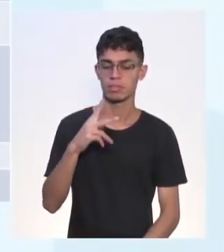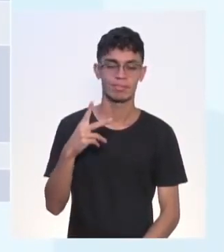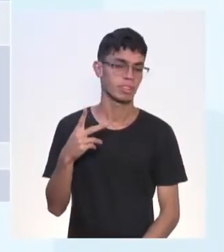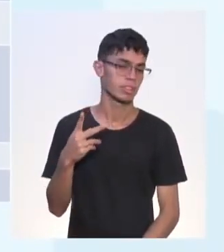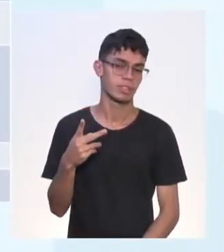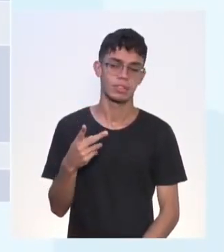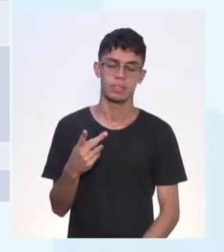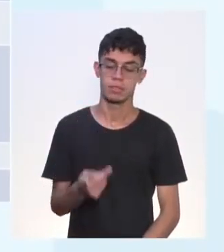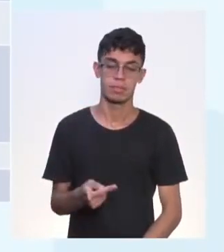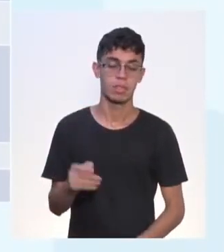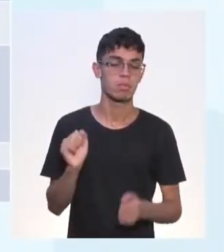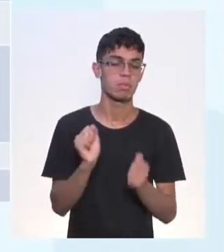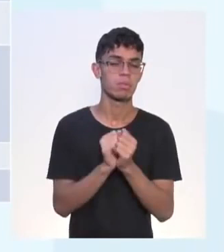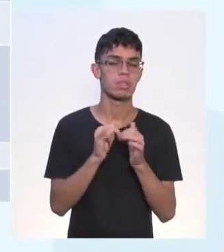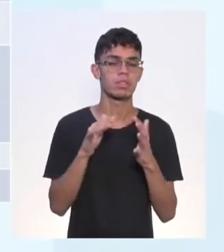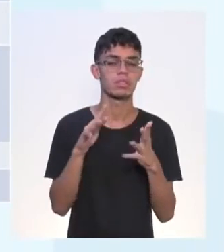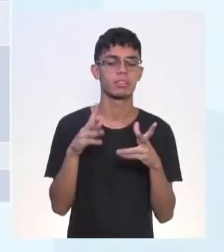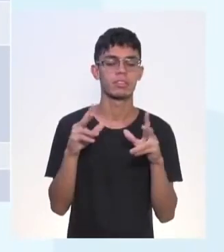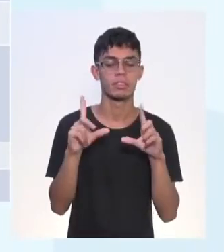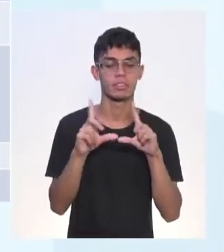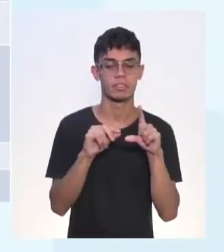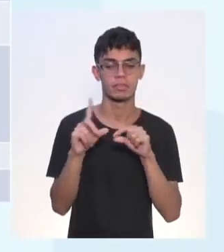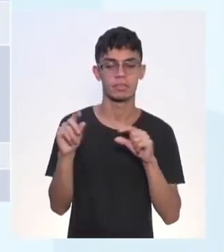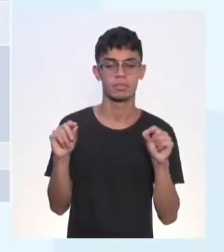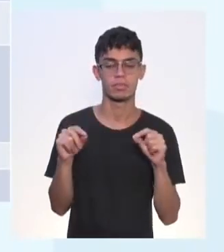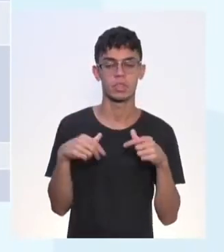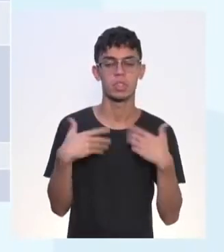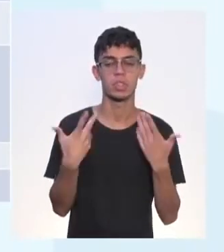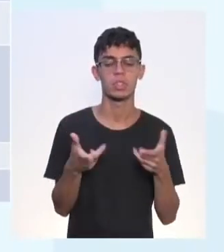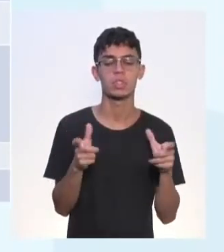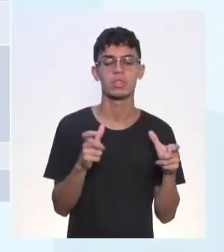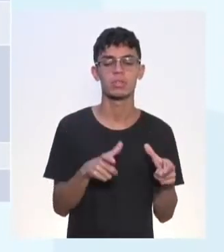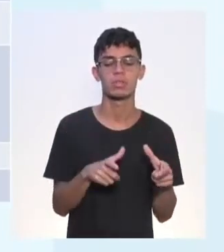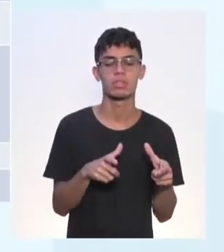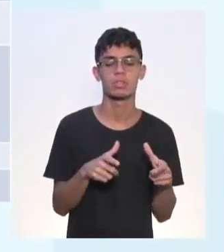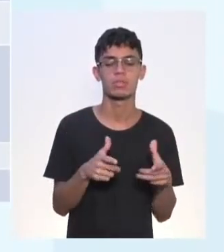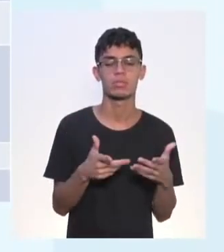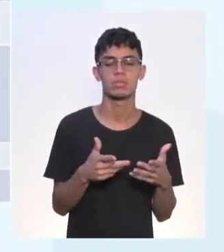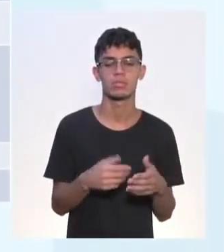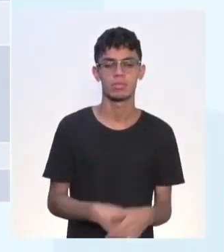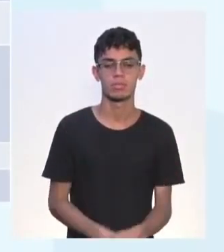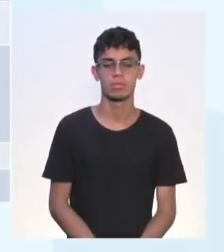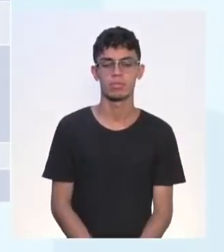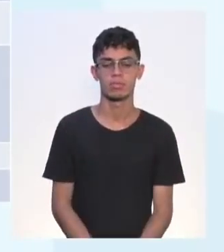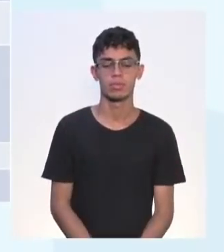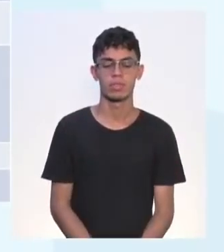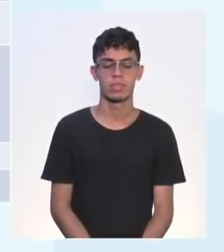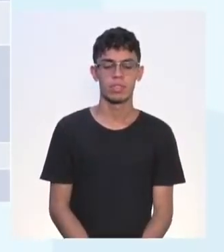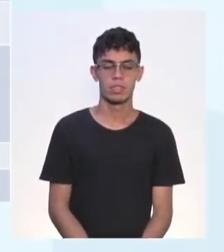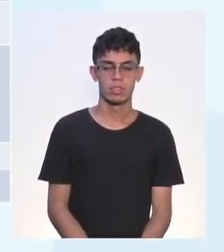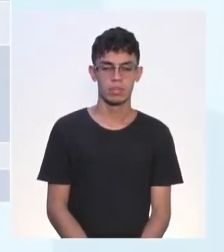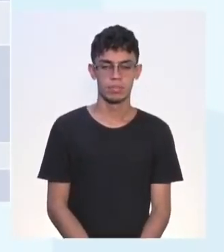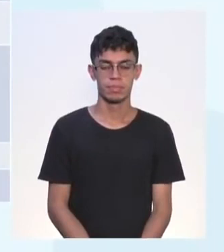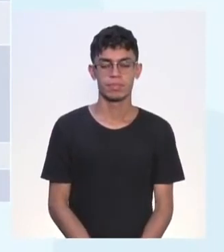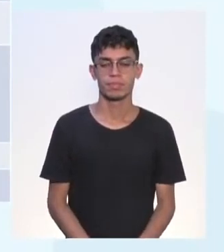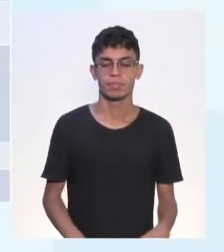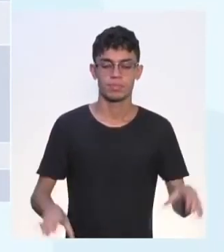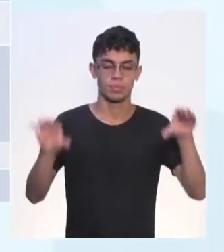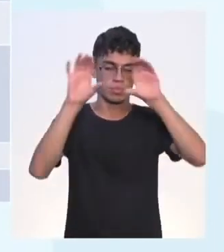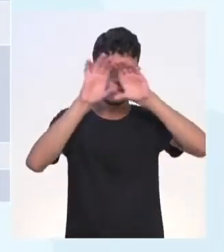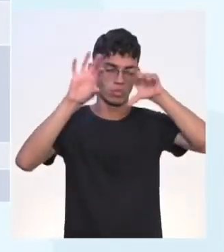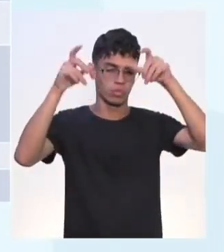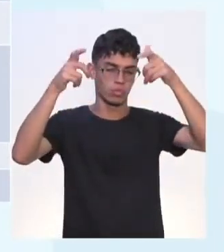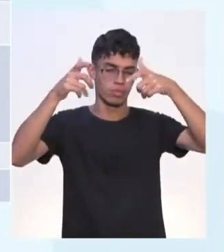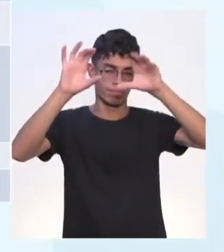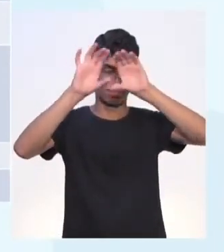quando eu Isso. falo as estrelas brilham, basta. Onde elas brilham é uma questão de circunstância, de lugar, né? Elas brilham no céu,